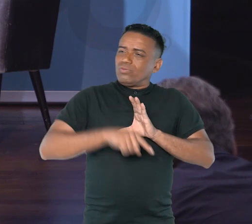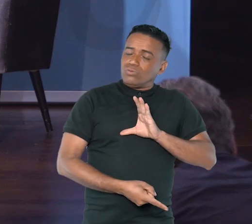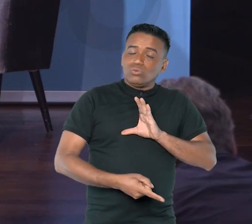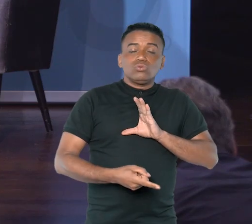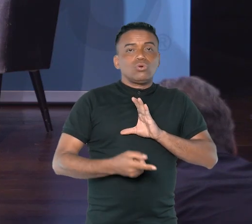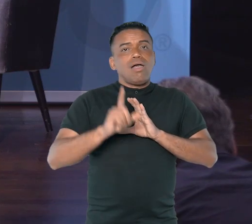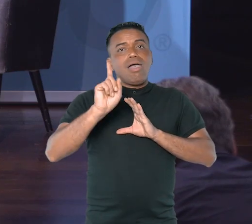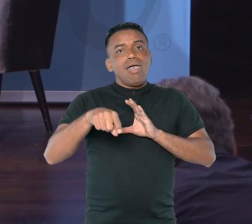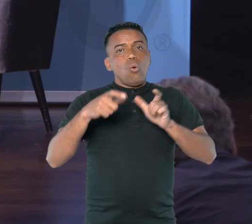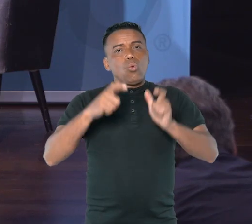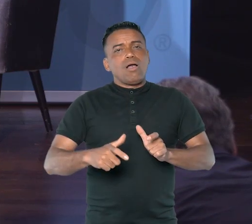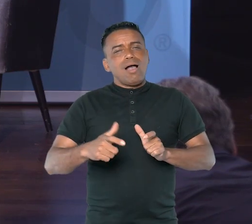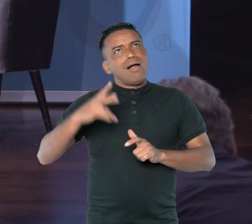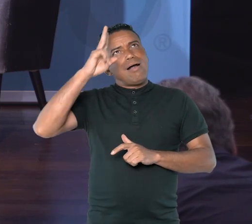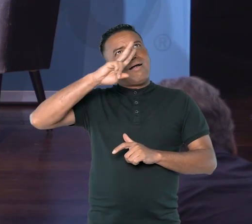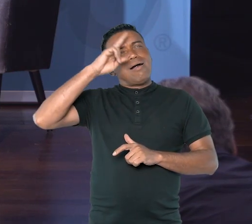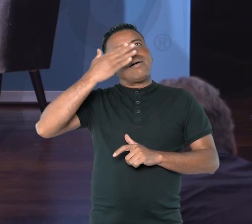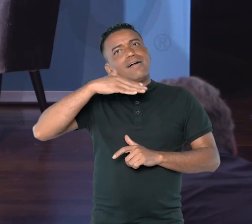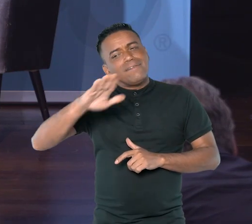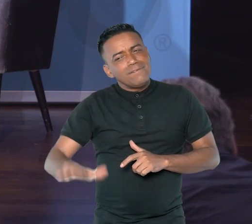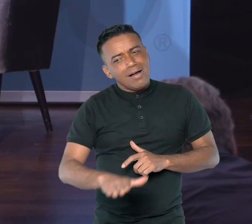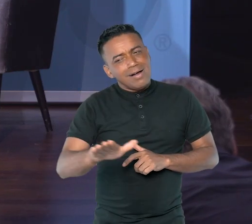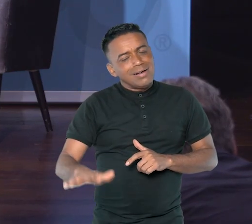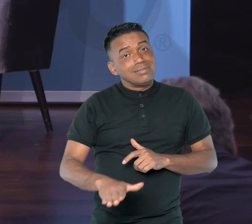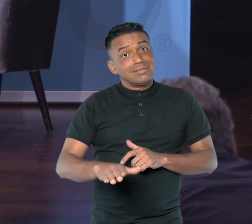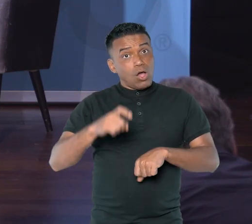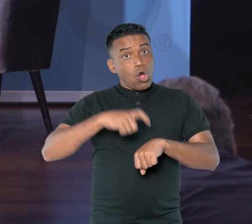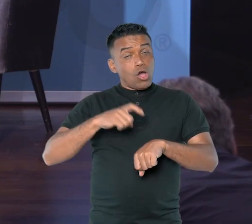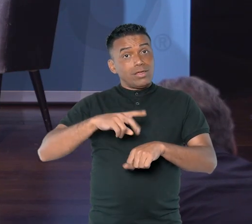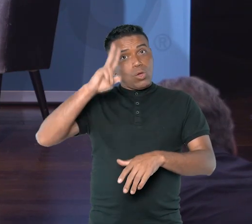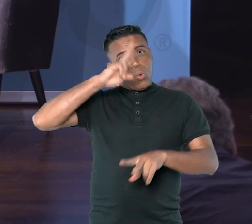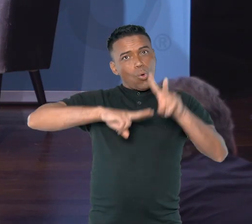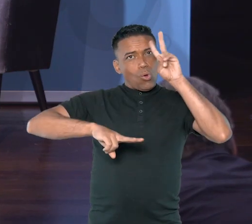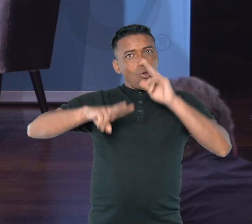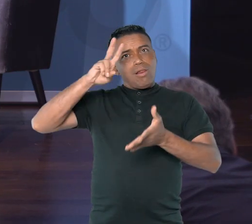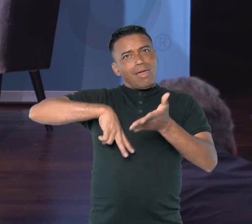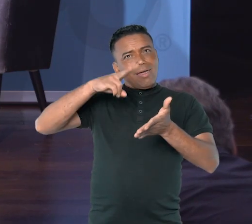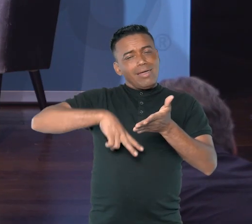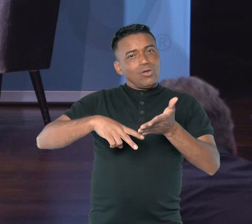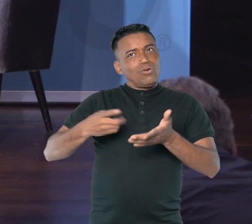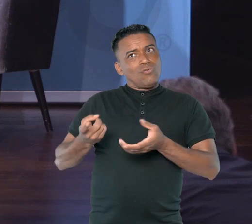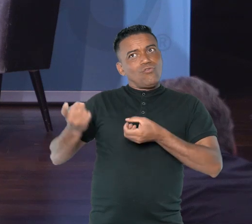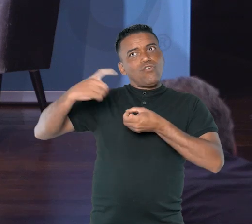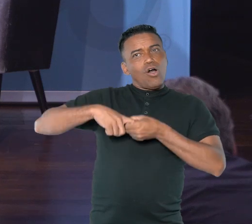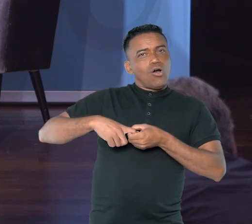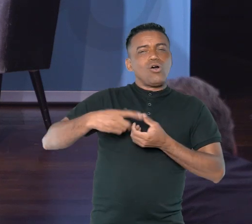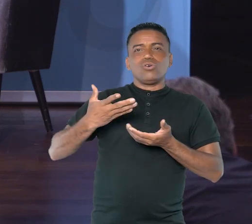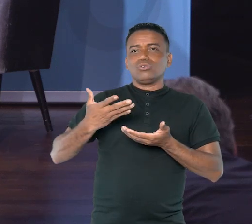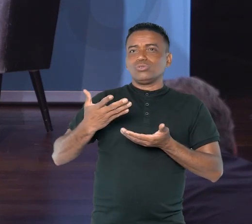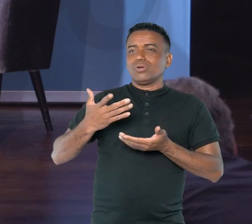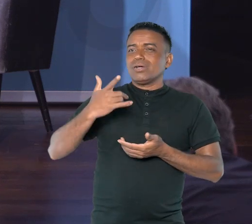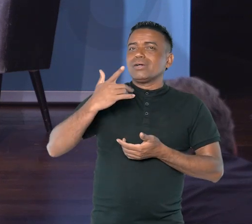infância. Eu acho que quando eu leio, eu sempre volto a ser aquela menina diante da biblioteca do meu